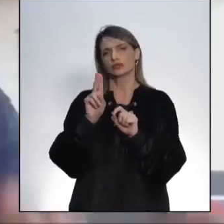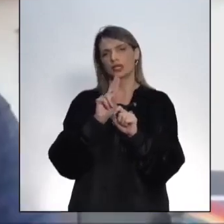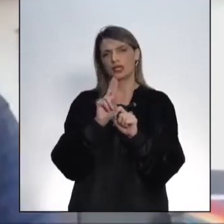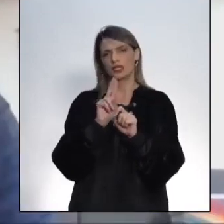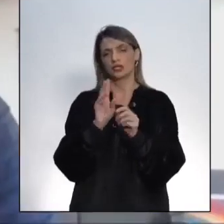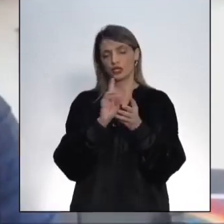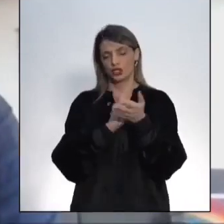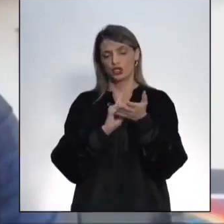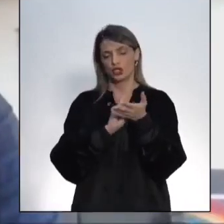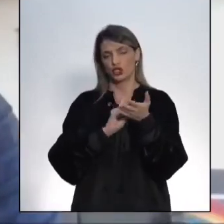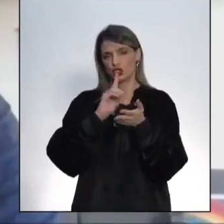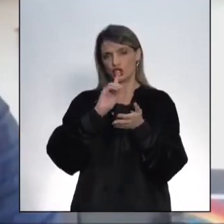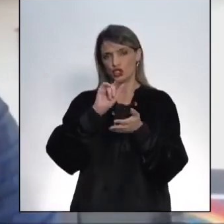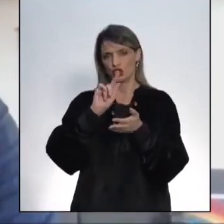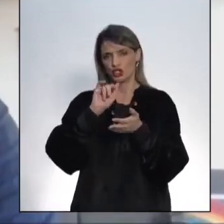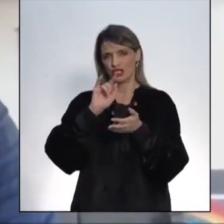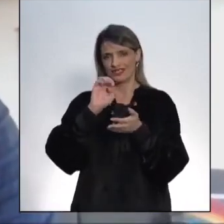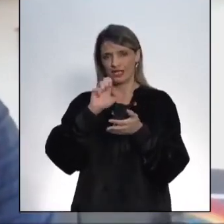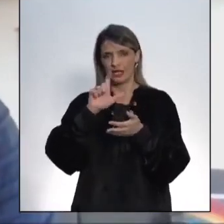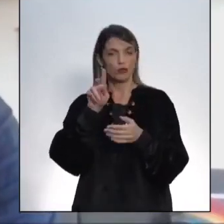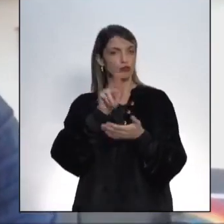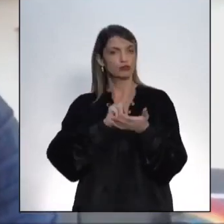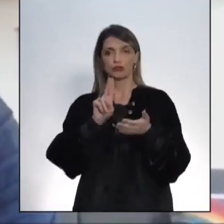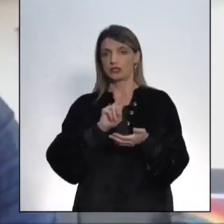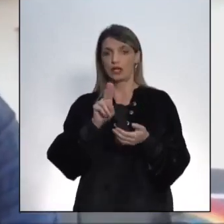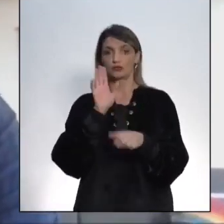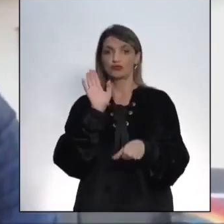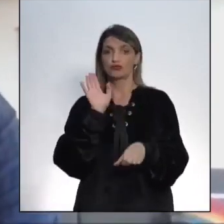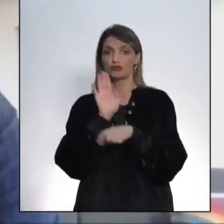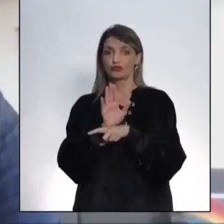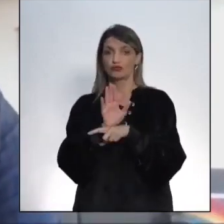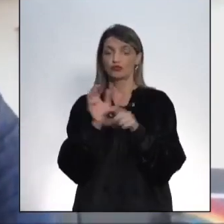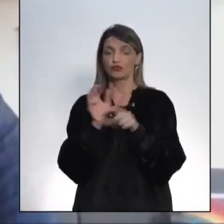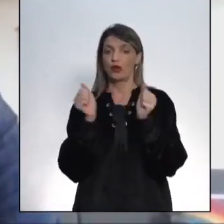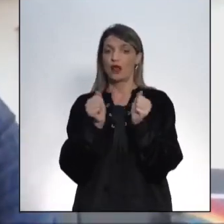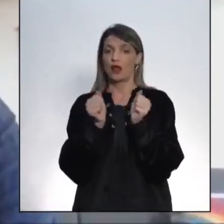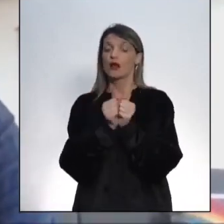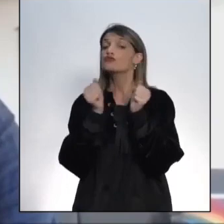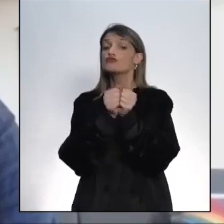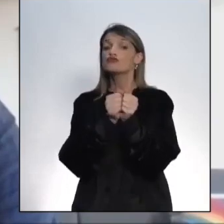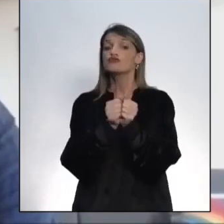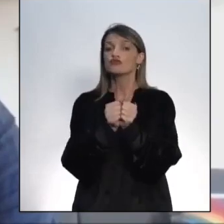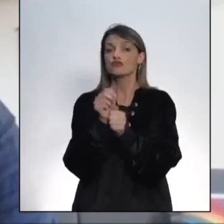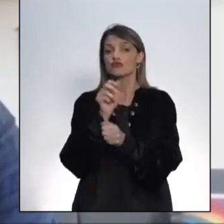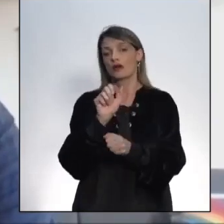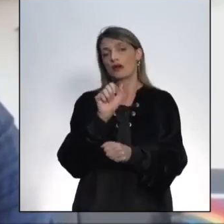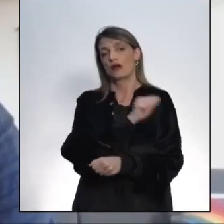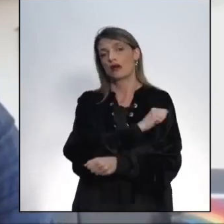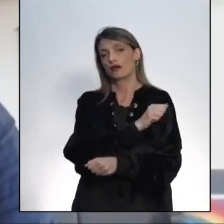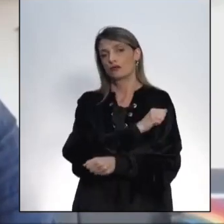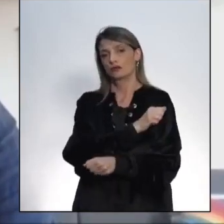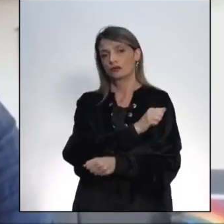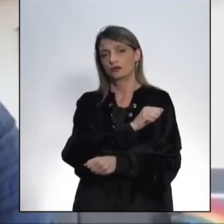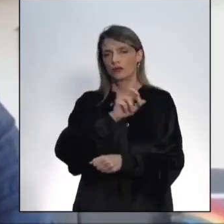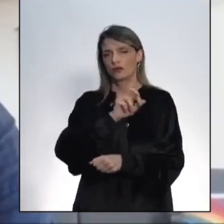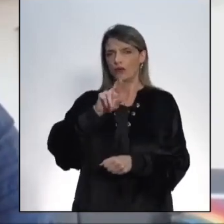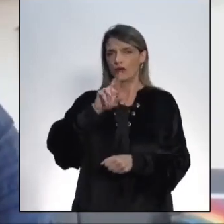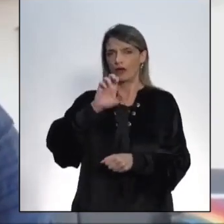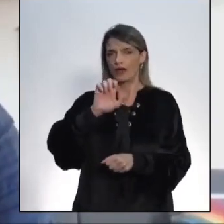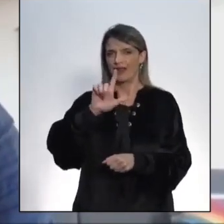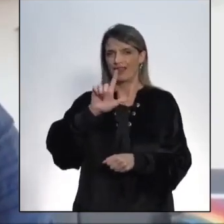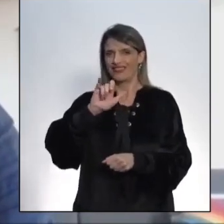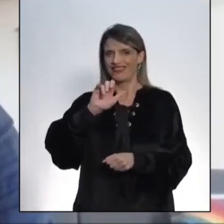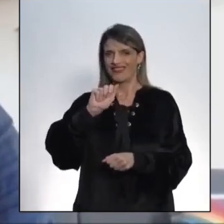para a gente usar com os alunos. Então, por exemplo, uma delas é a Relia, que é de recursos educacionais com licenças abertas,